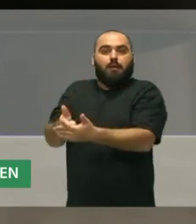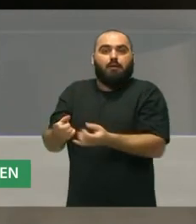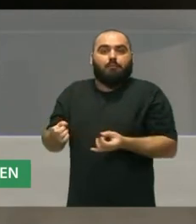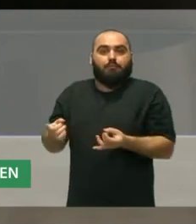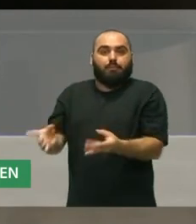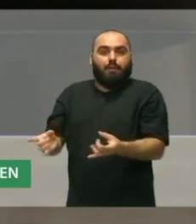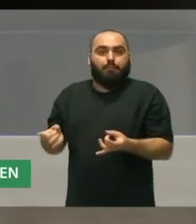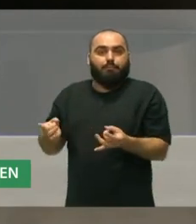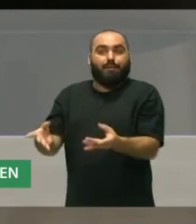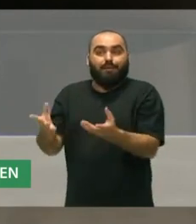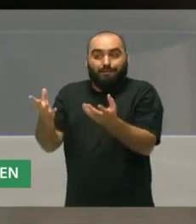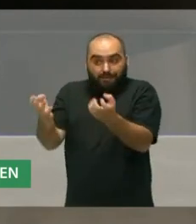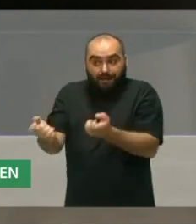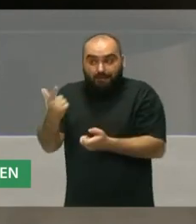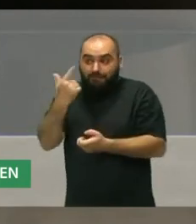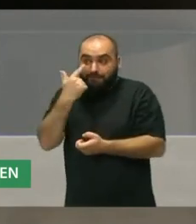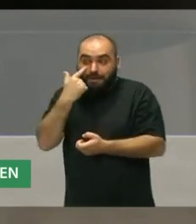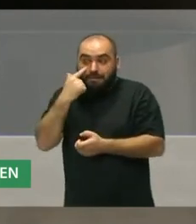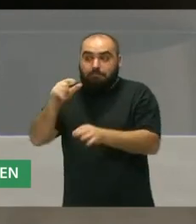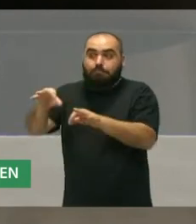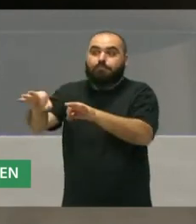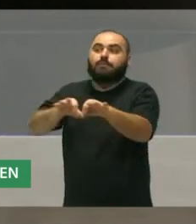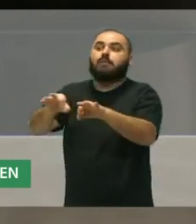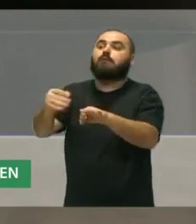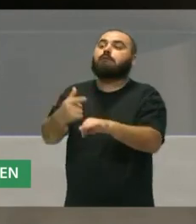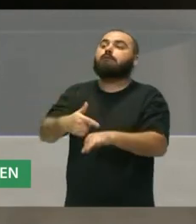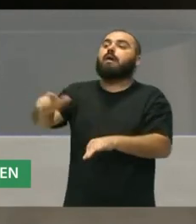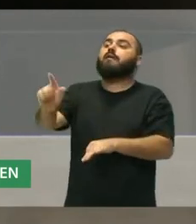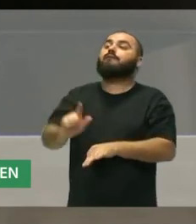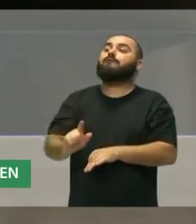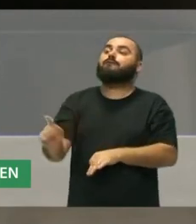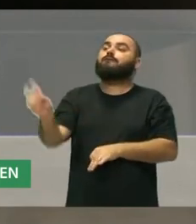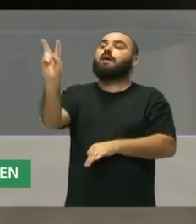se no planejamento já tem para quanto vai esse custeio